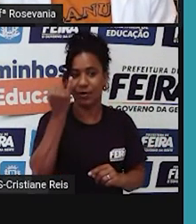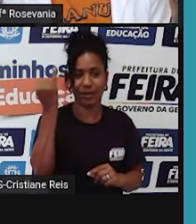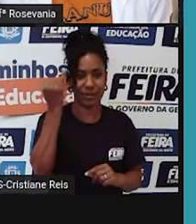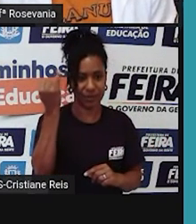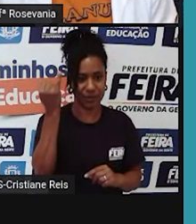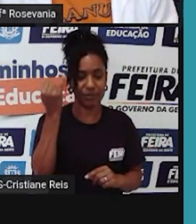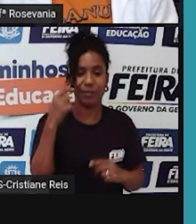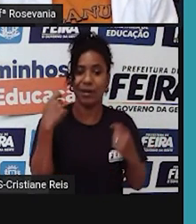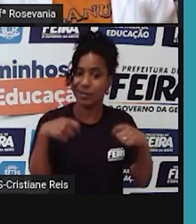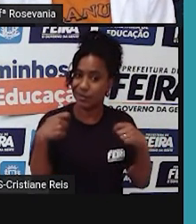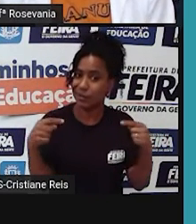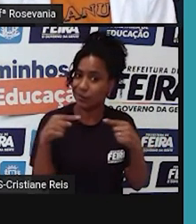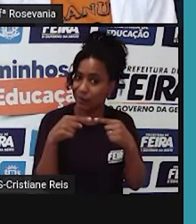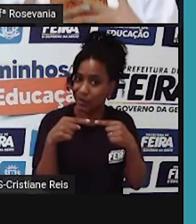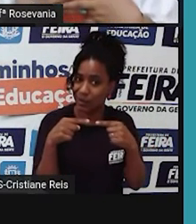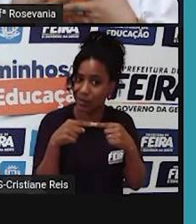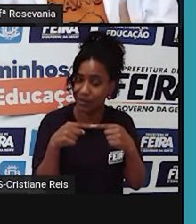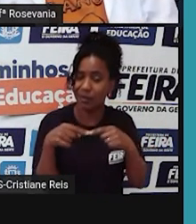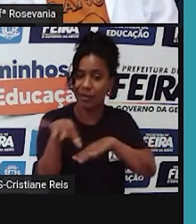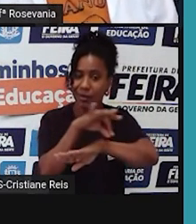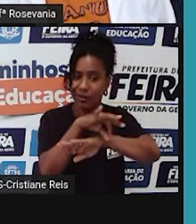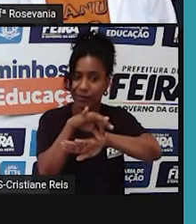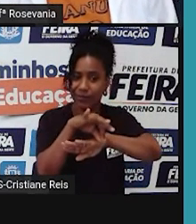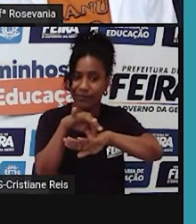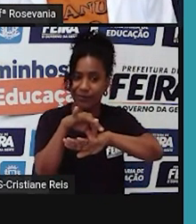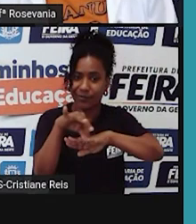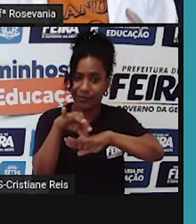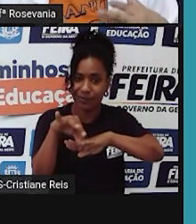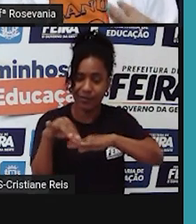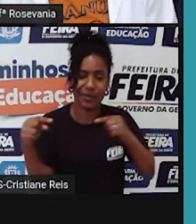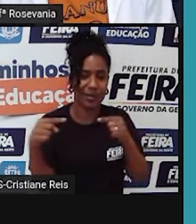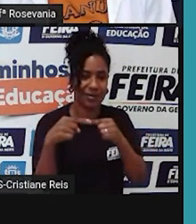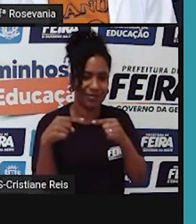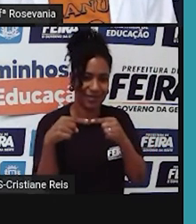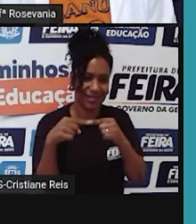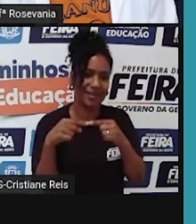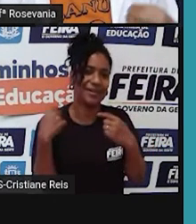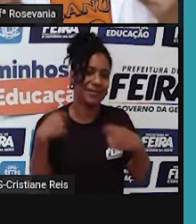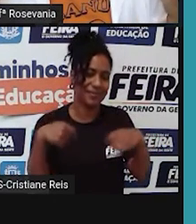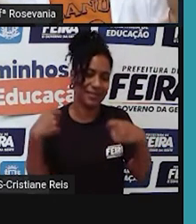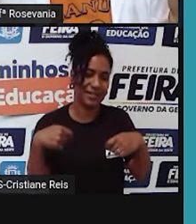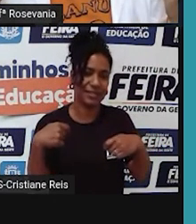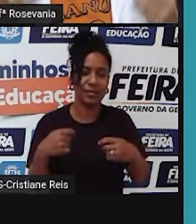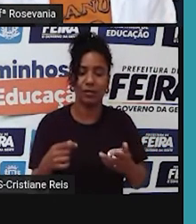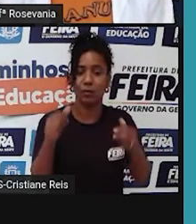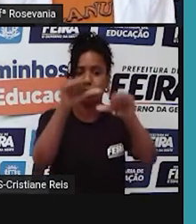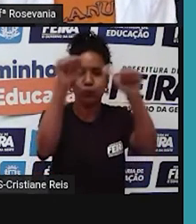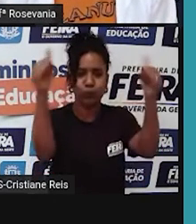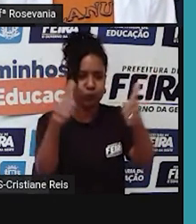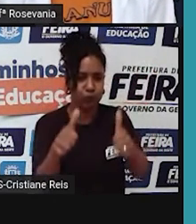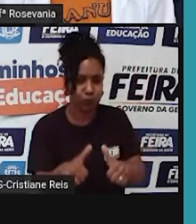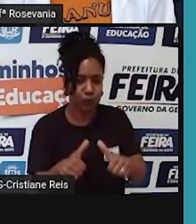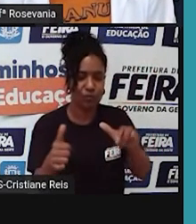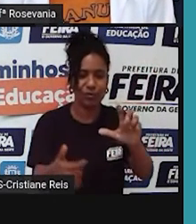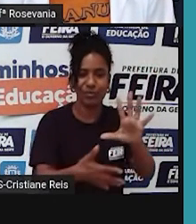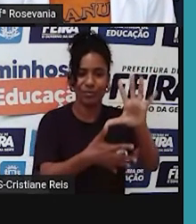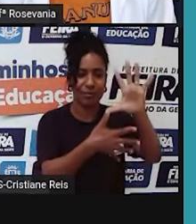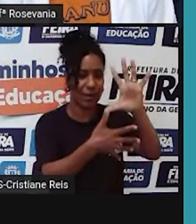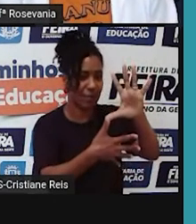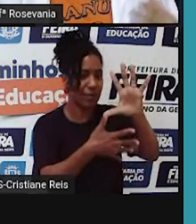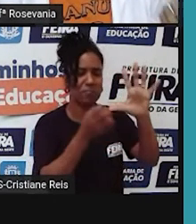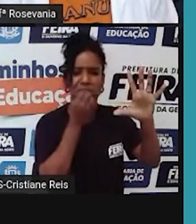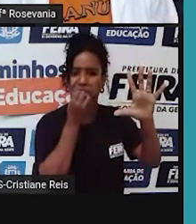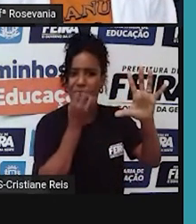de forma proporcional, e que ajudou muito que os mapas hoje tivessem essa característica bastante fiel do espaço